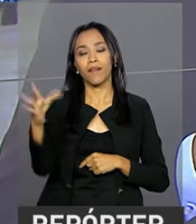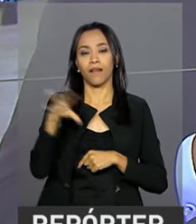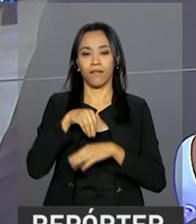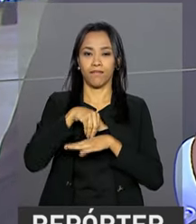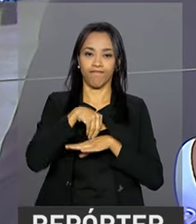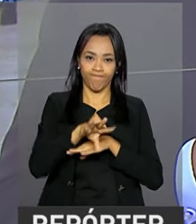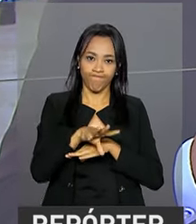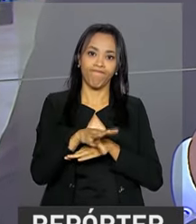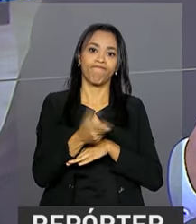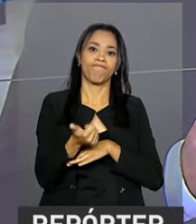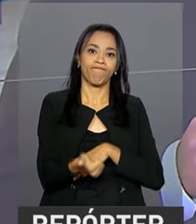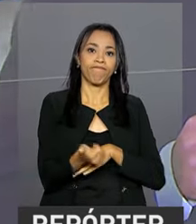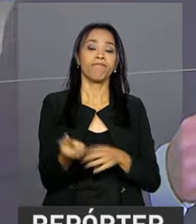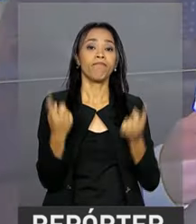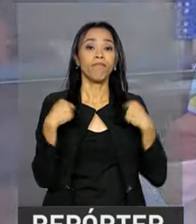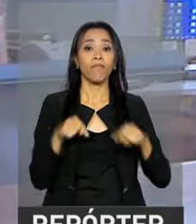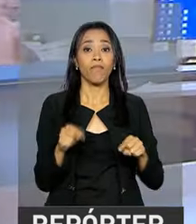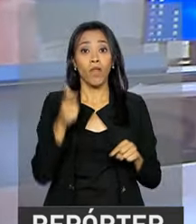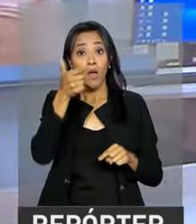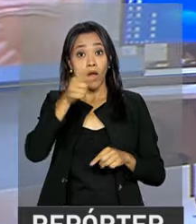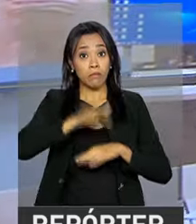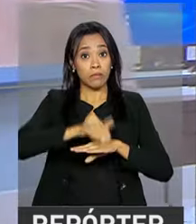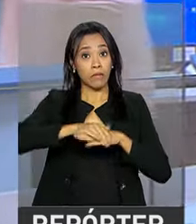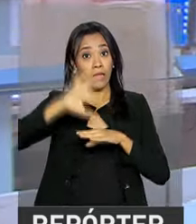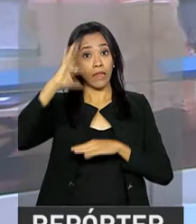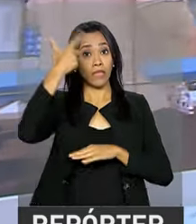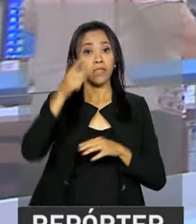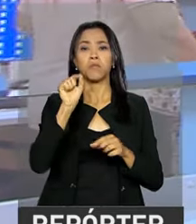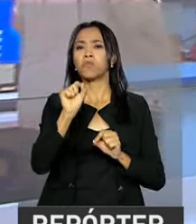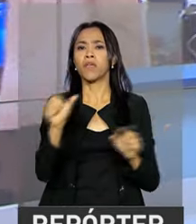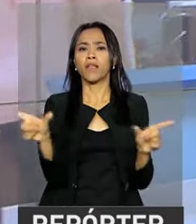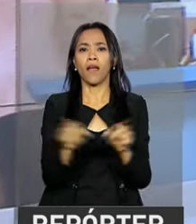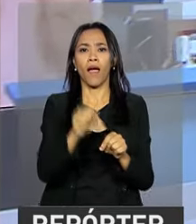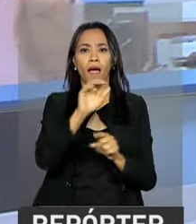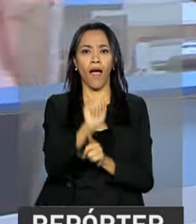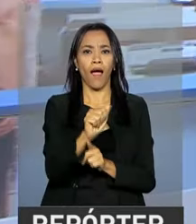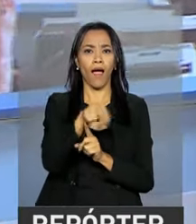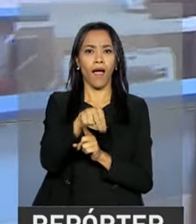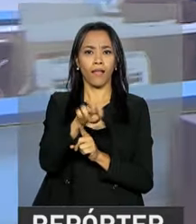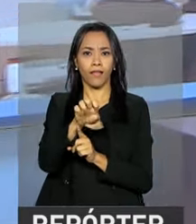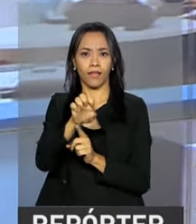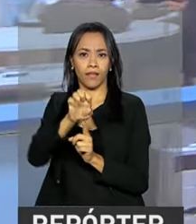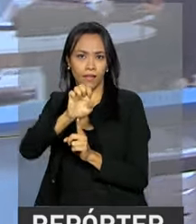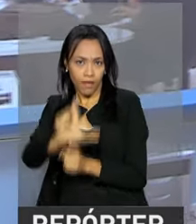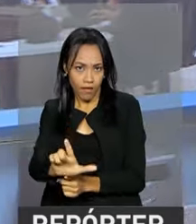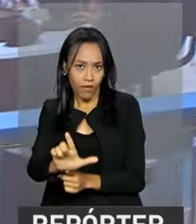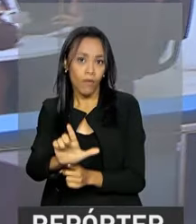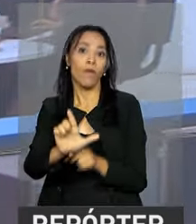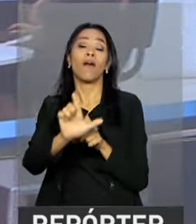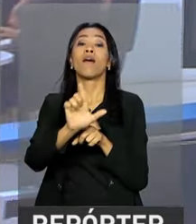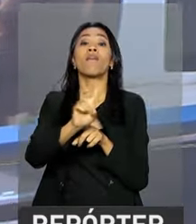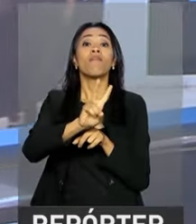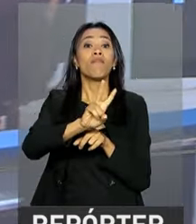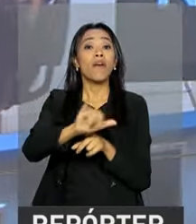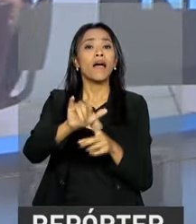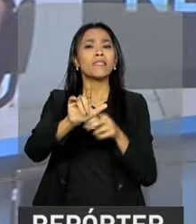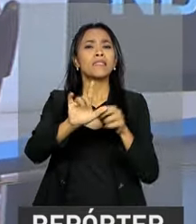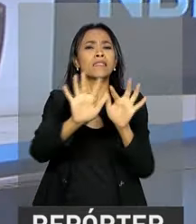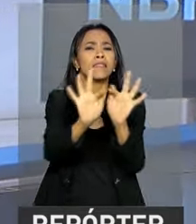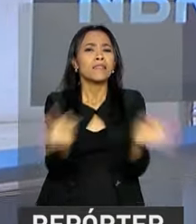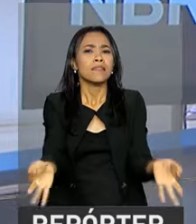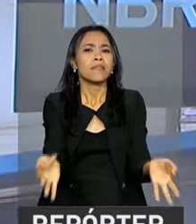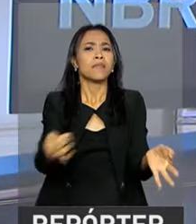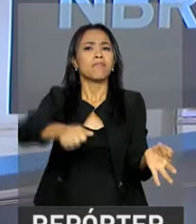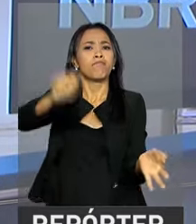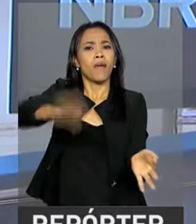suas informações e olha uma decisão da Anel a Agência Nacional de Energia elétrica vai simplificar e baratear a